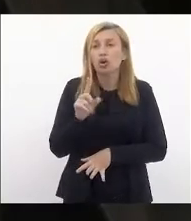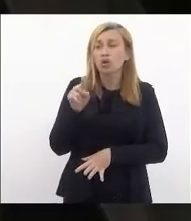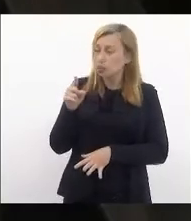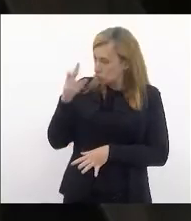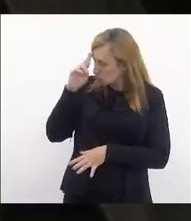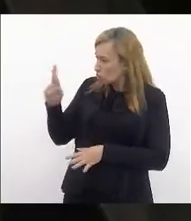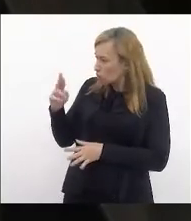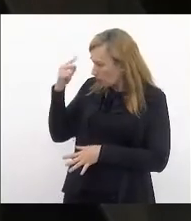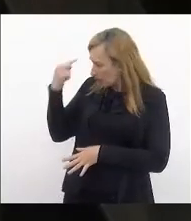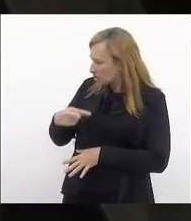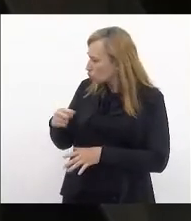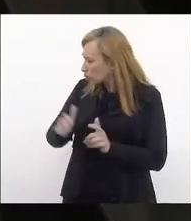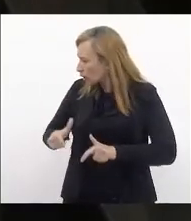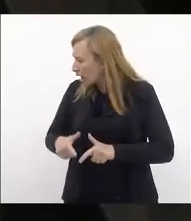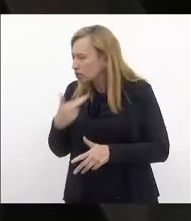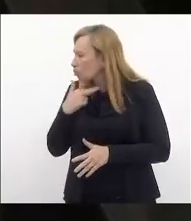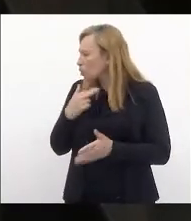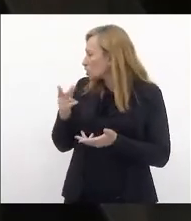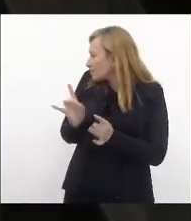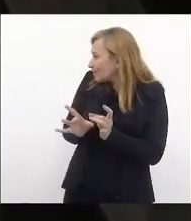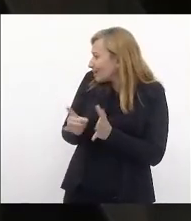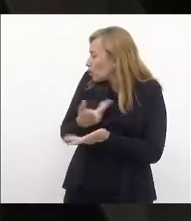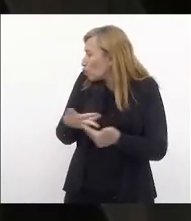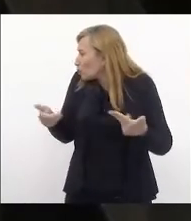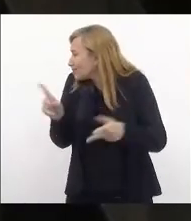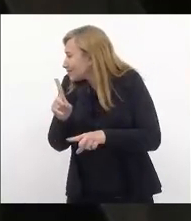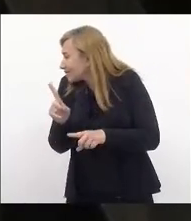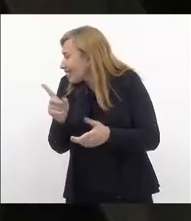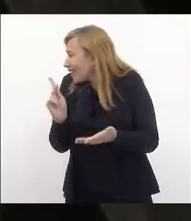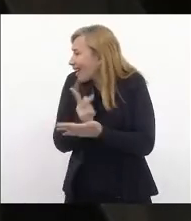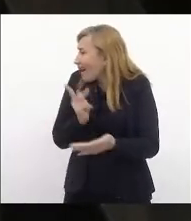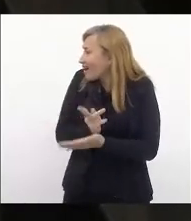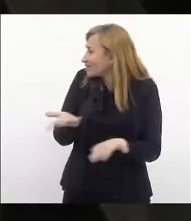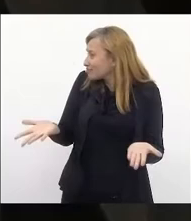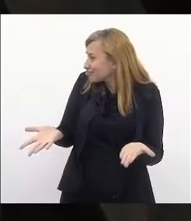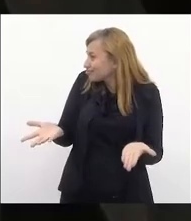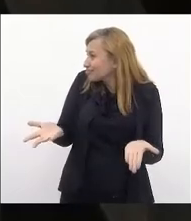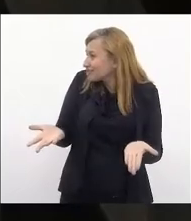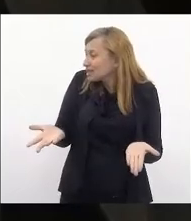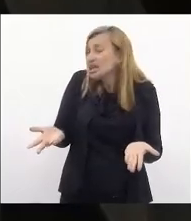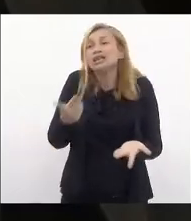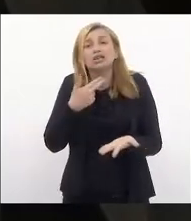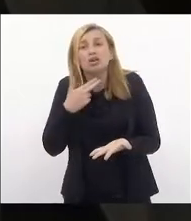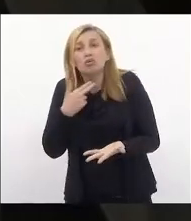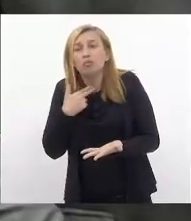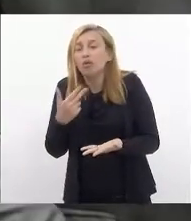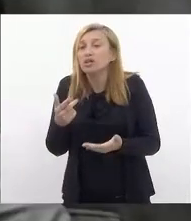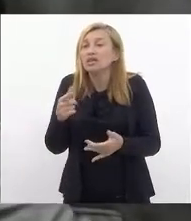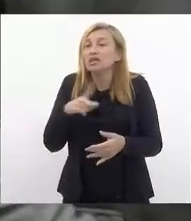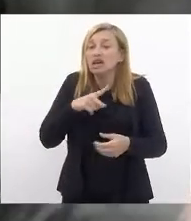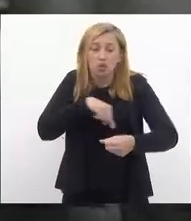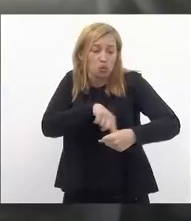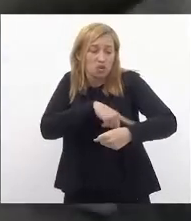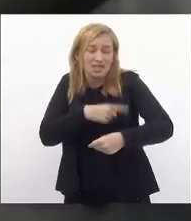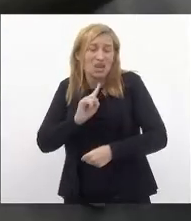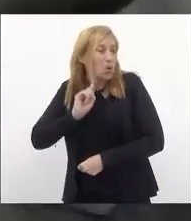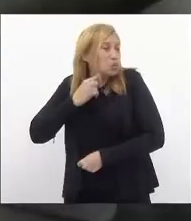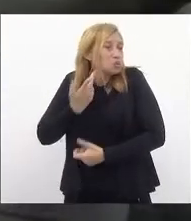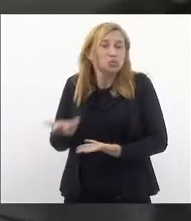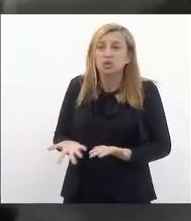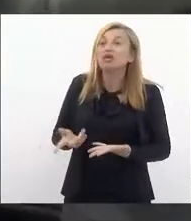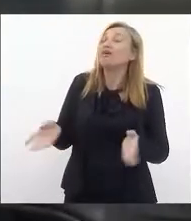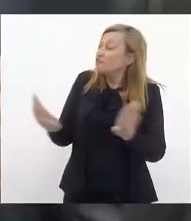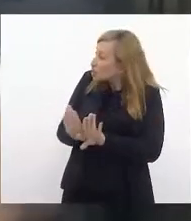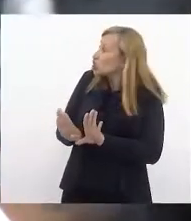do estabelecimento não pode vender a mercadoria com data vencida não pode ter essa cozinha em péssimo estado então nós vamos